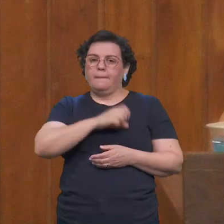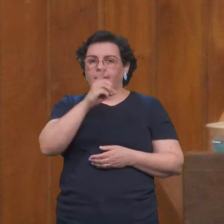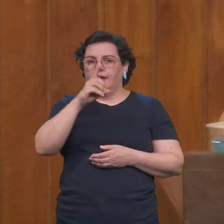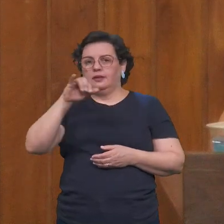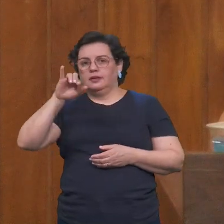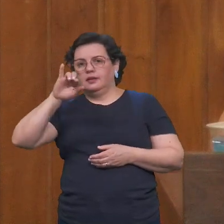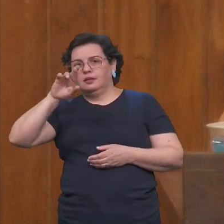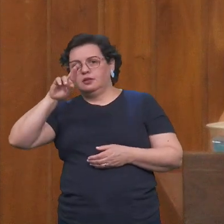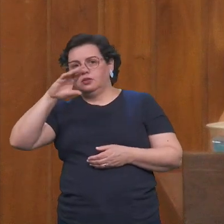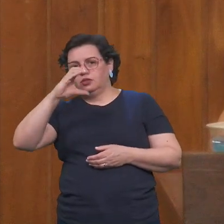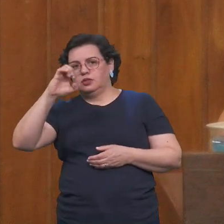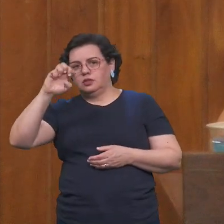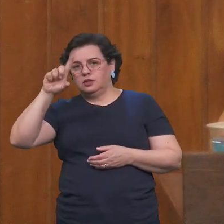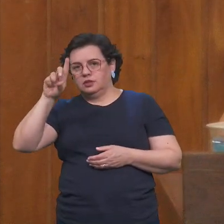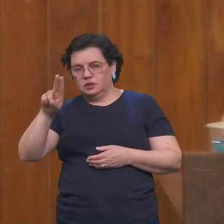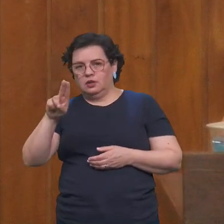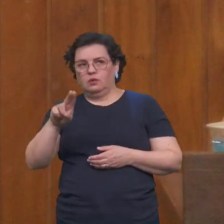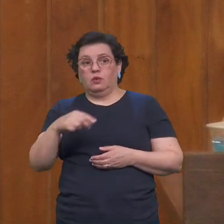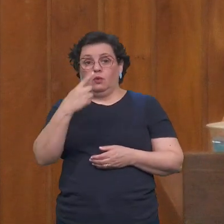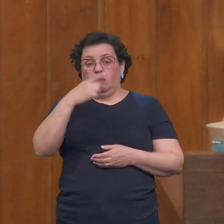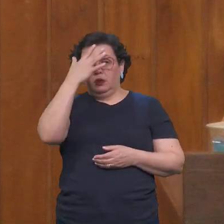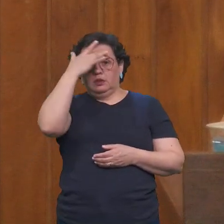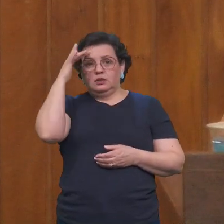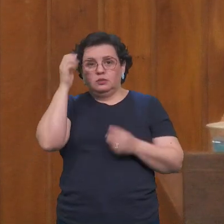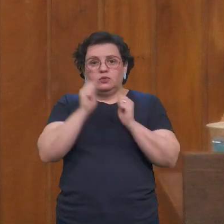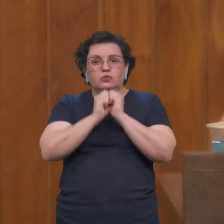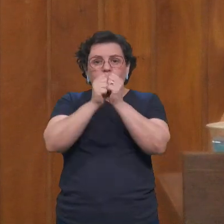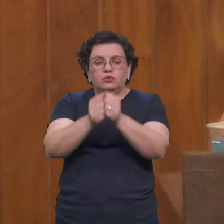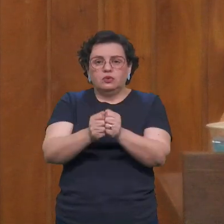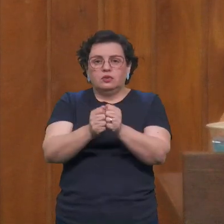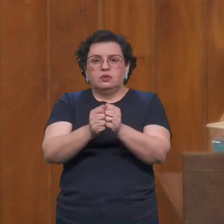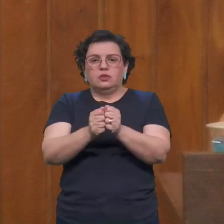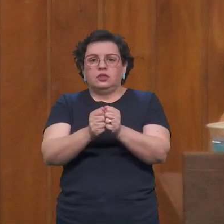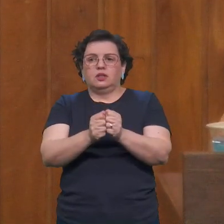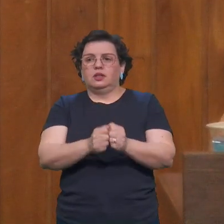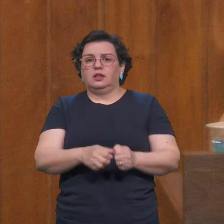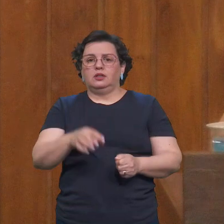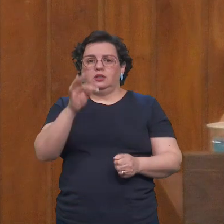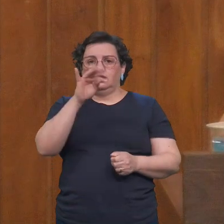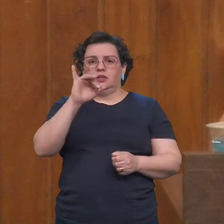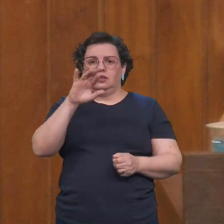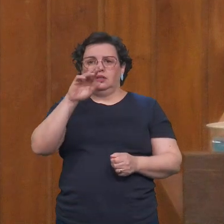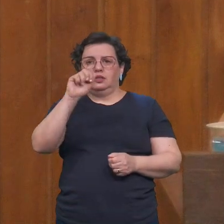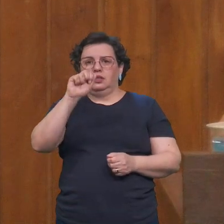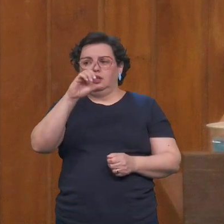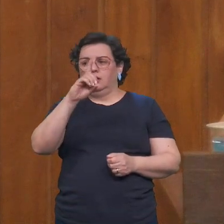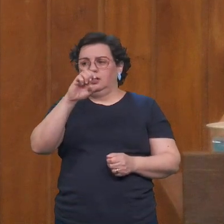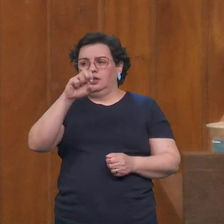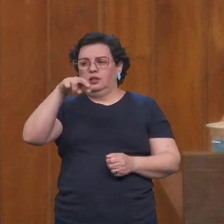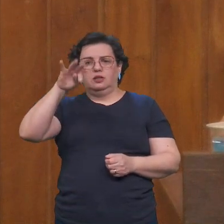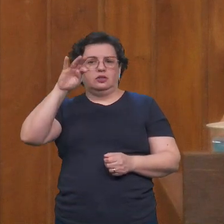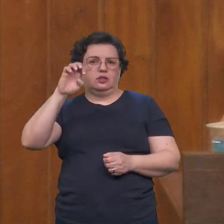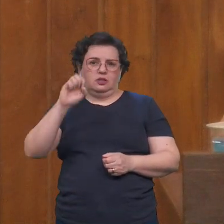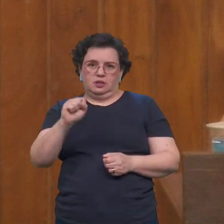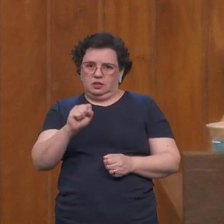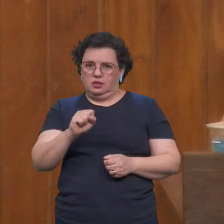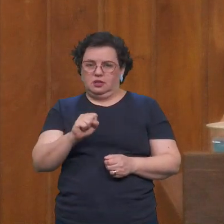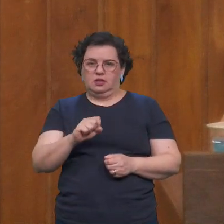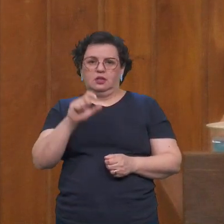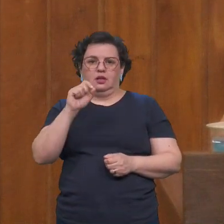dos inconfidentes que ao lado de Tiradentes lutou pela liberdade, o poeta Tomás Antônio de